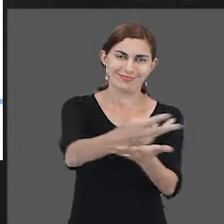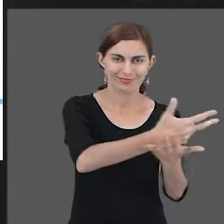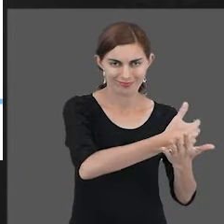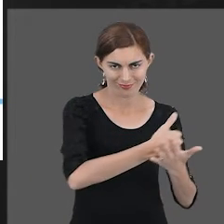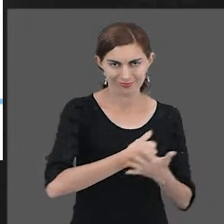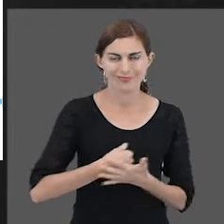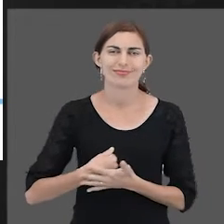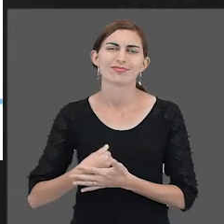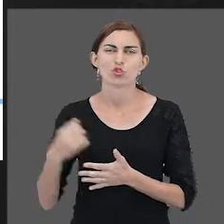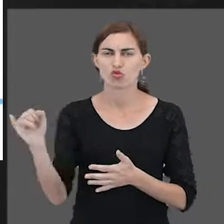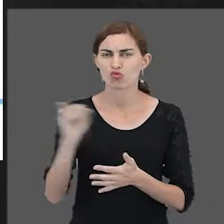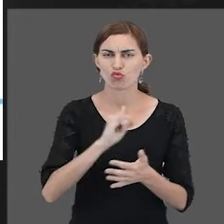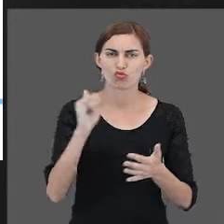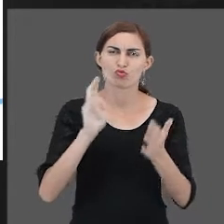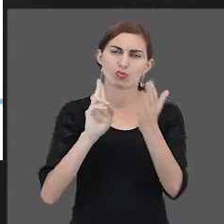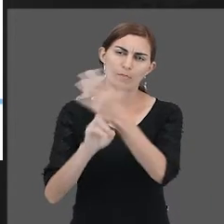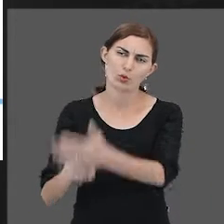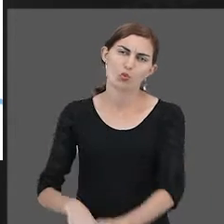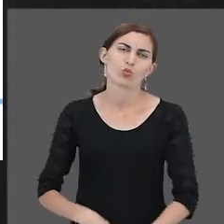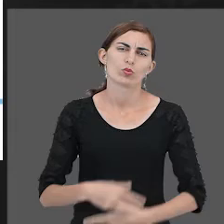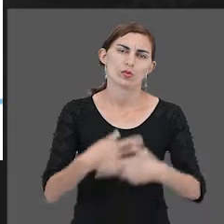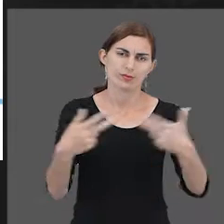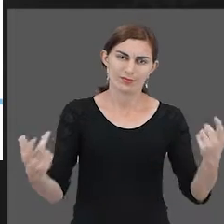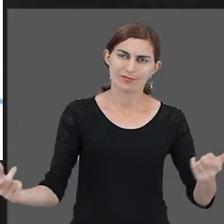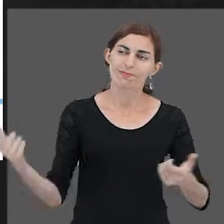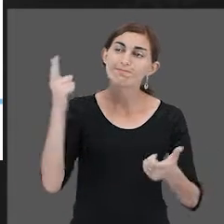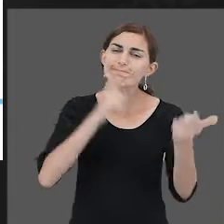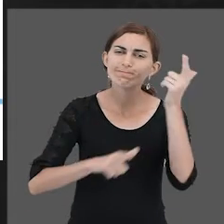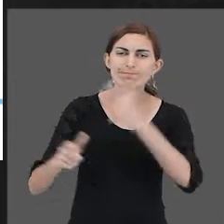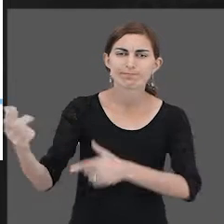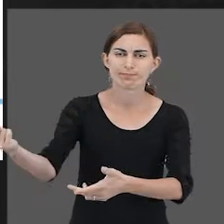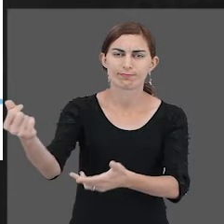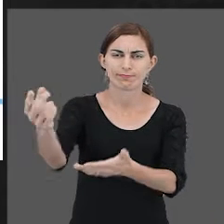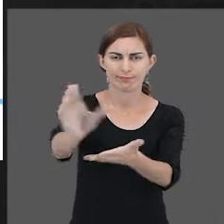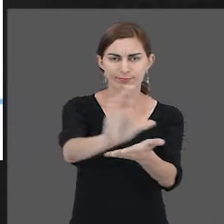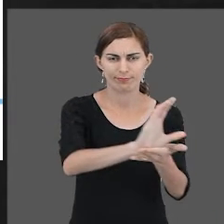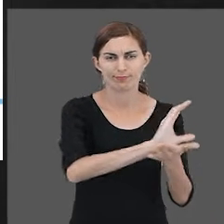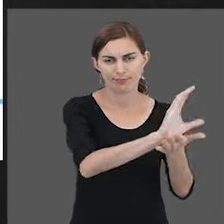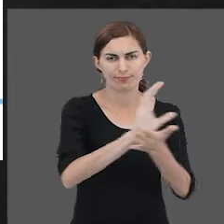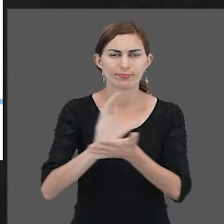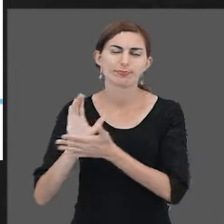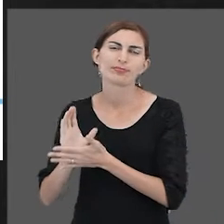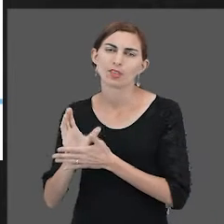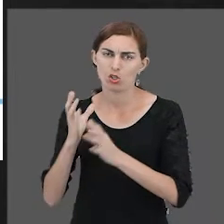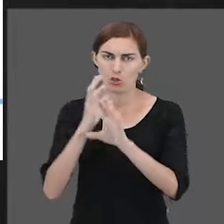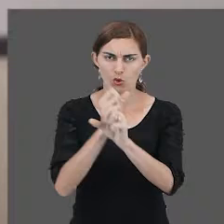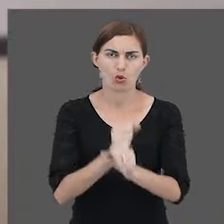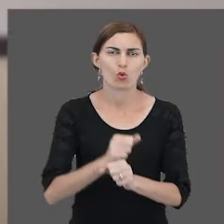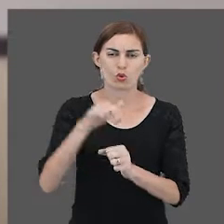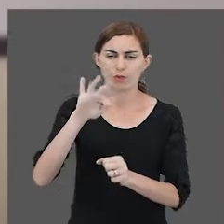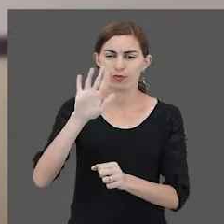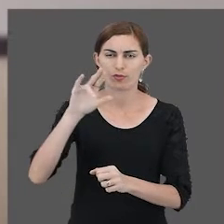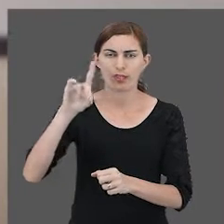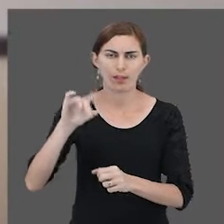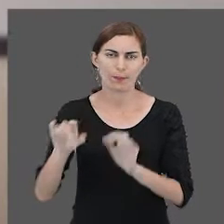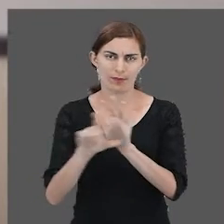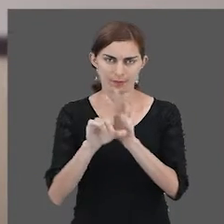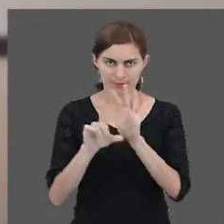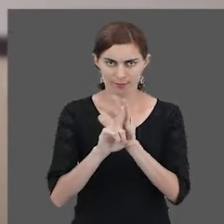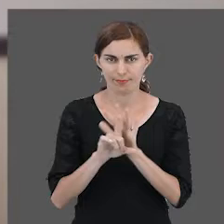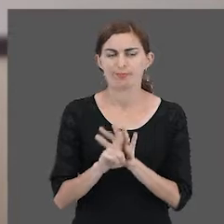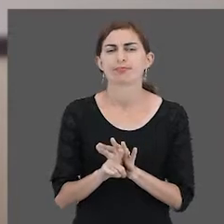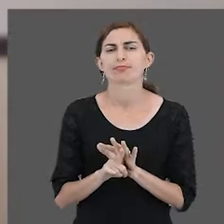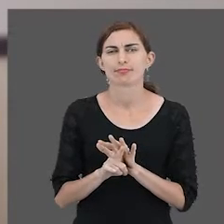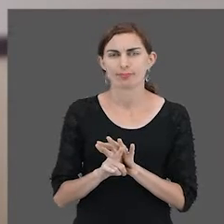parte do fundo, bem como os juros e multas, e os ganhos oferidos das aplicações financeiras dos saldos da conta do Fundeb. A